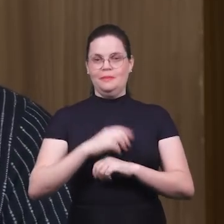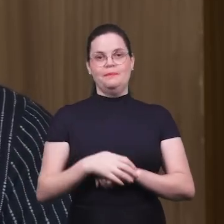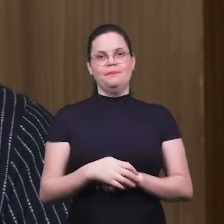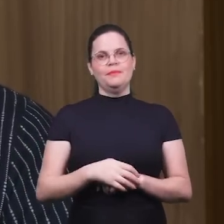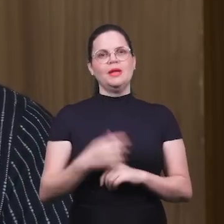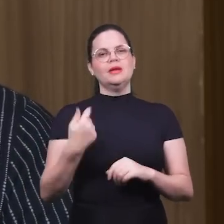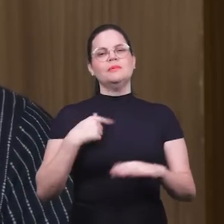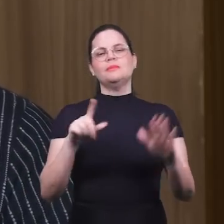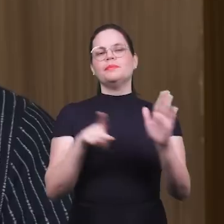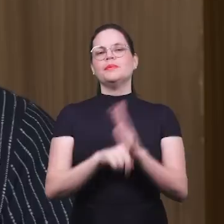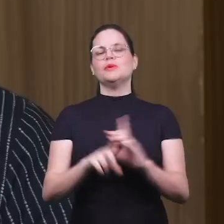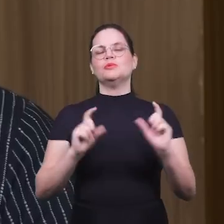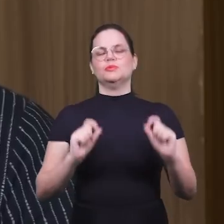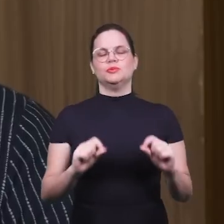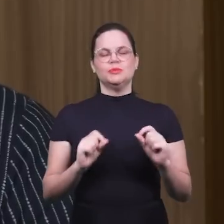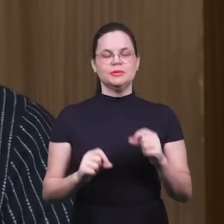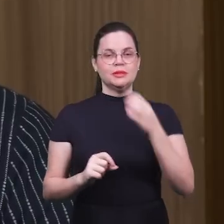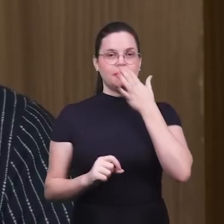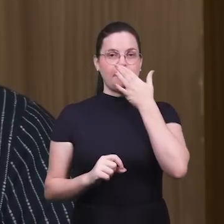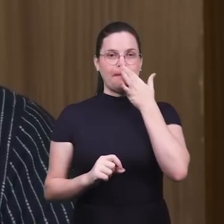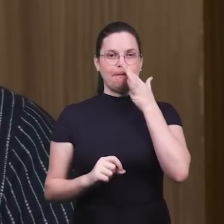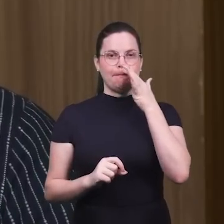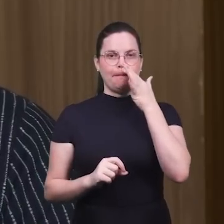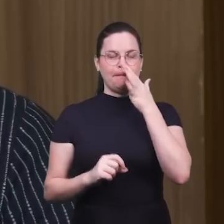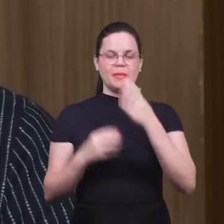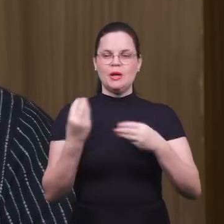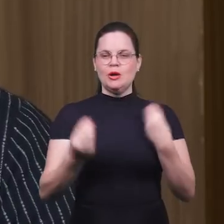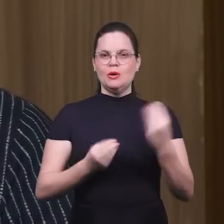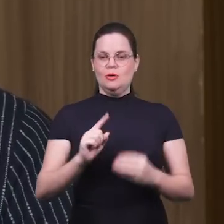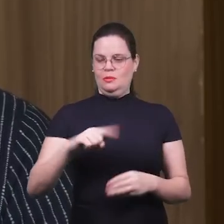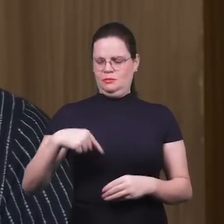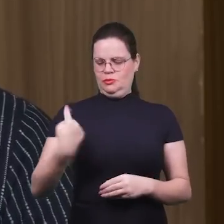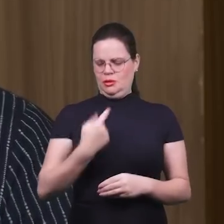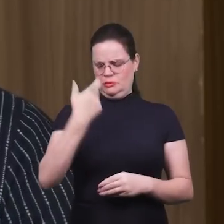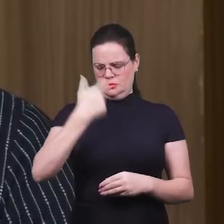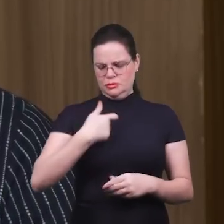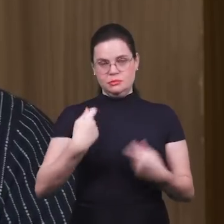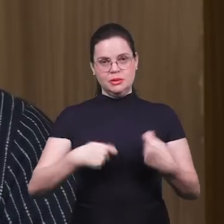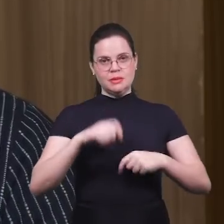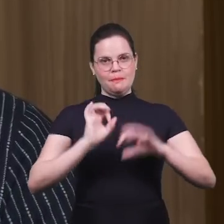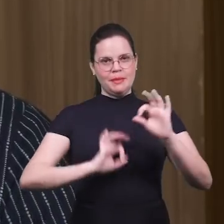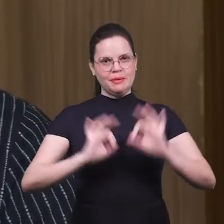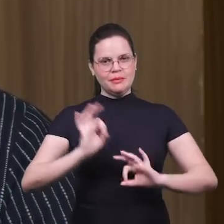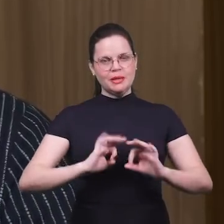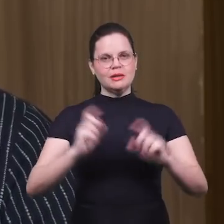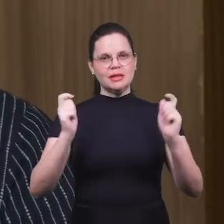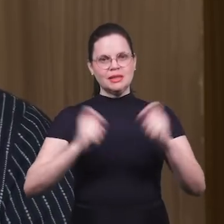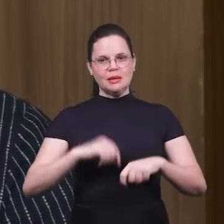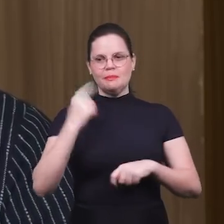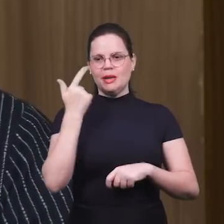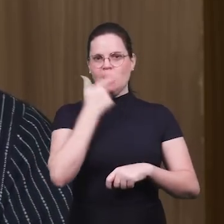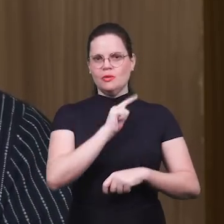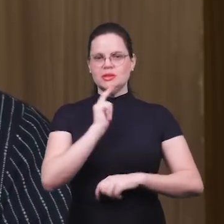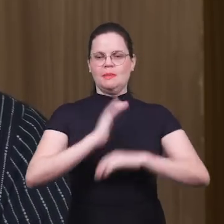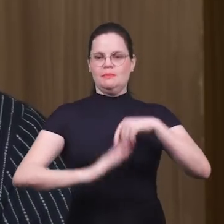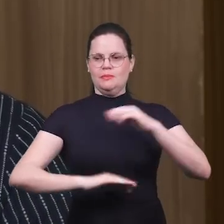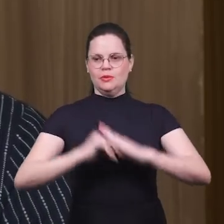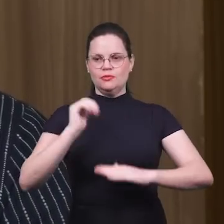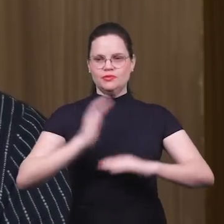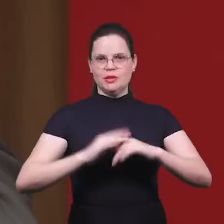gostaria de saber qual seria a melhor forma de nos prepararmos para futuramente continuarmos exercendo nossas